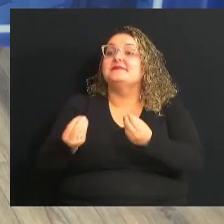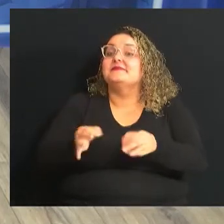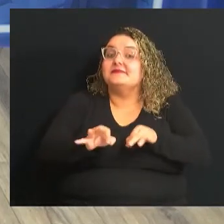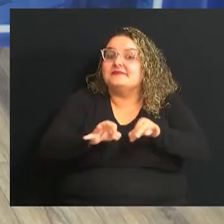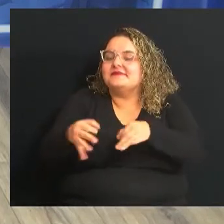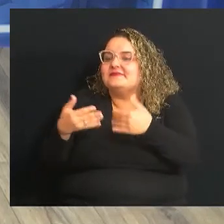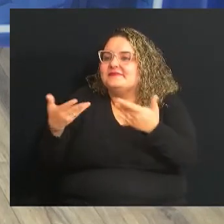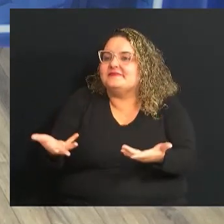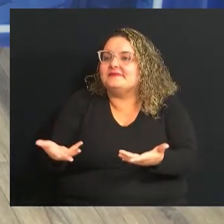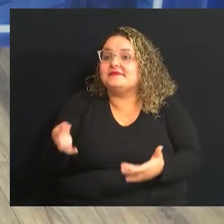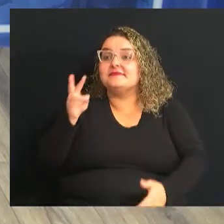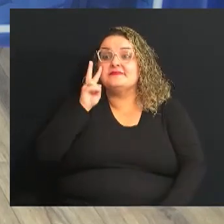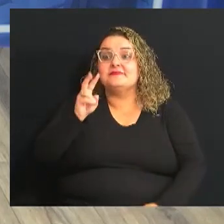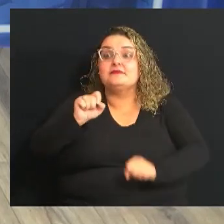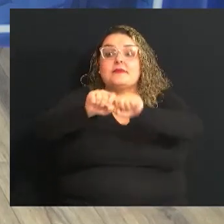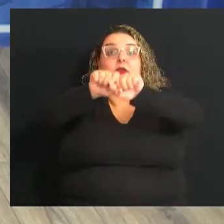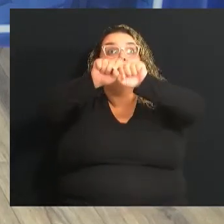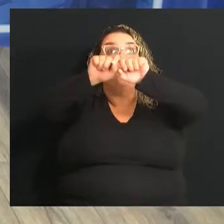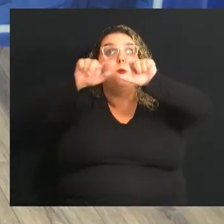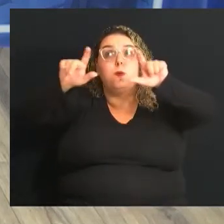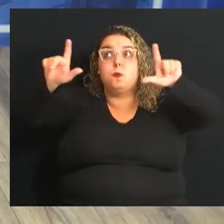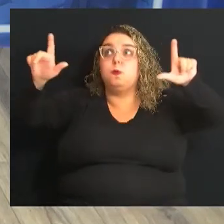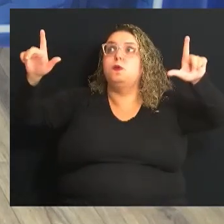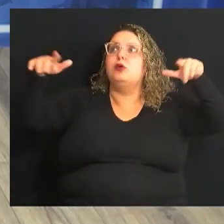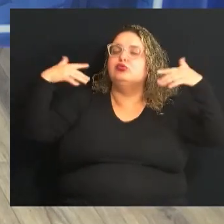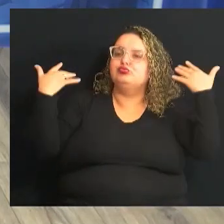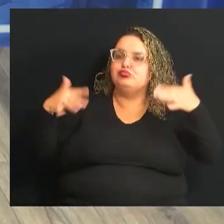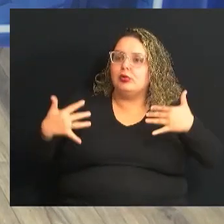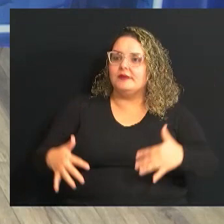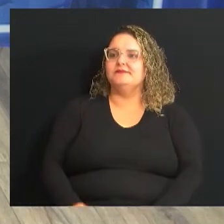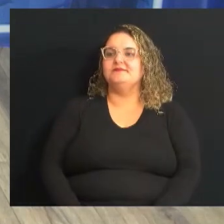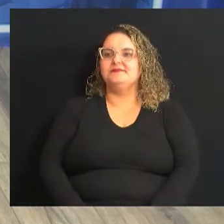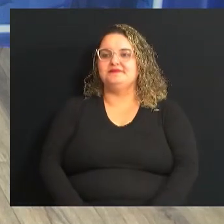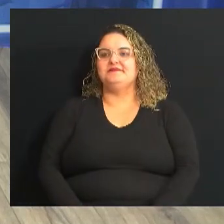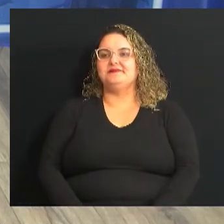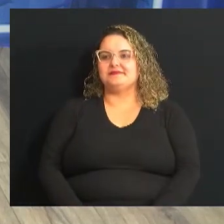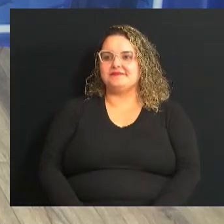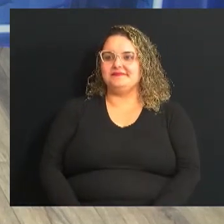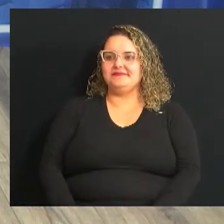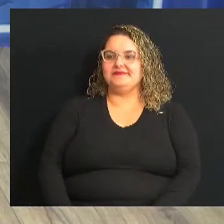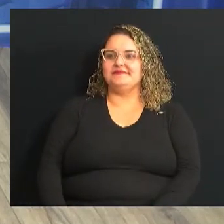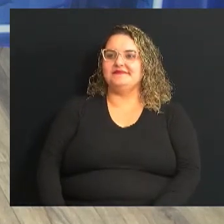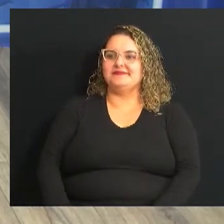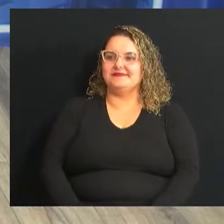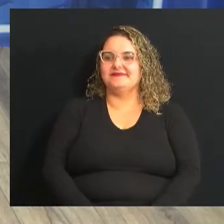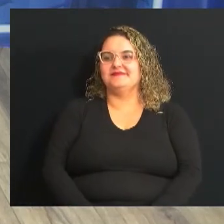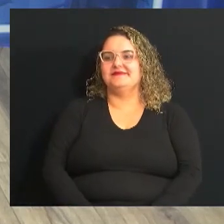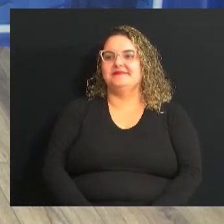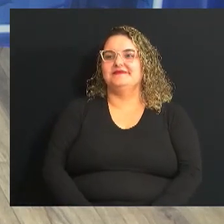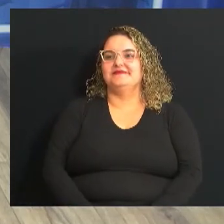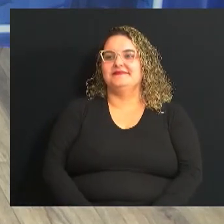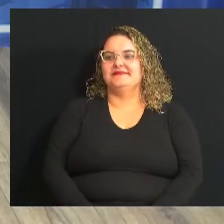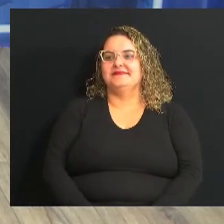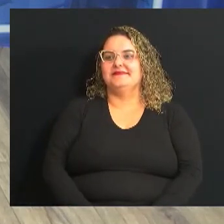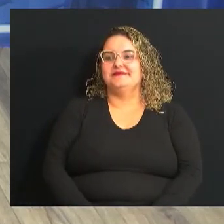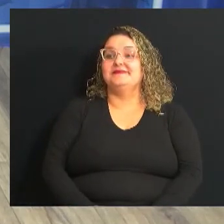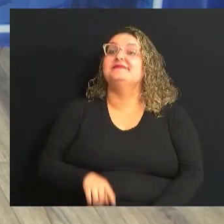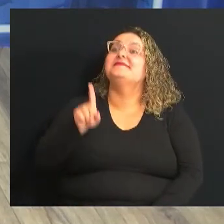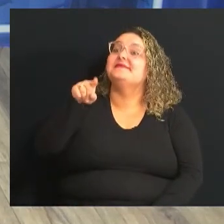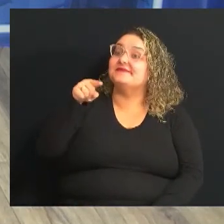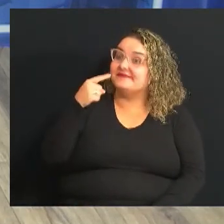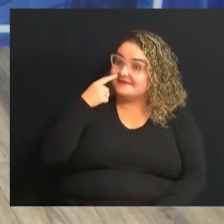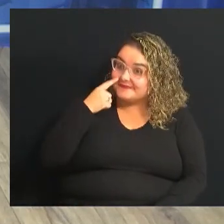galera lá no Largo do Rosário, hein? É lá que está um telão enorme de alta definição e que vai